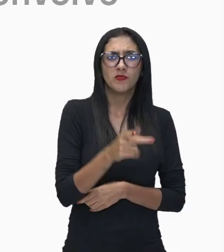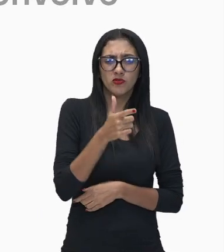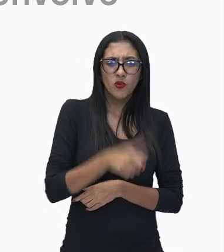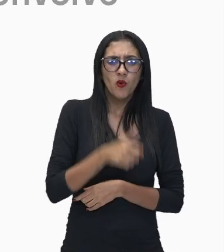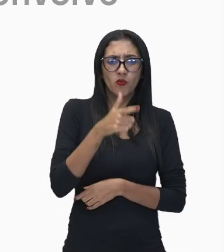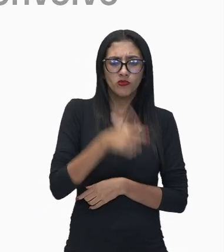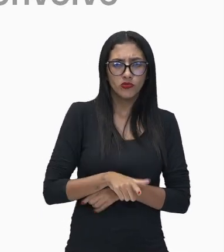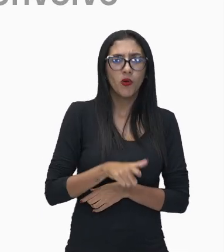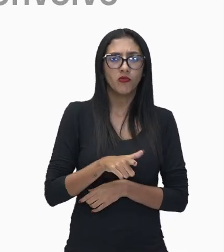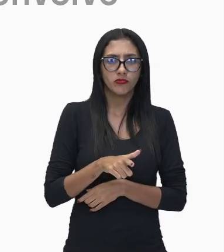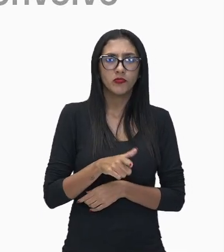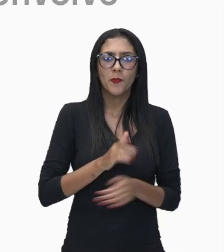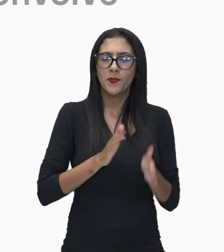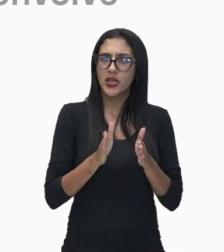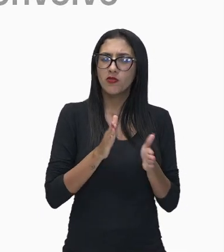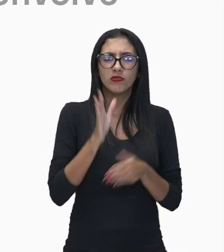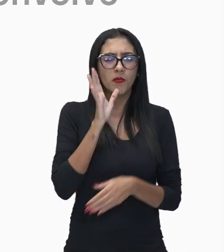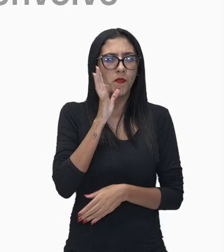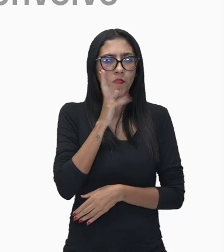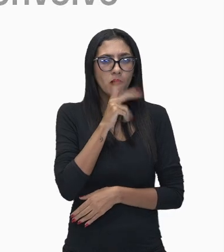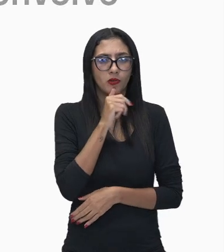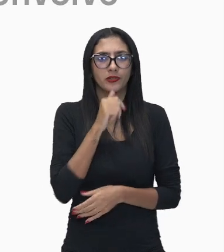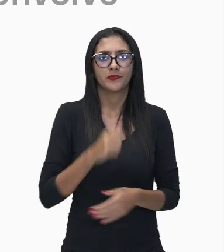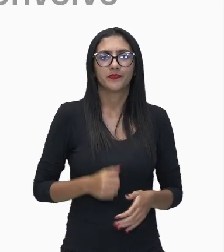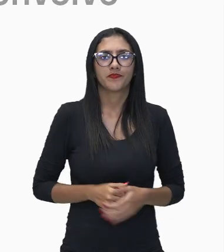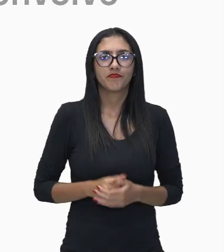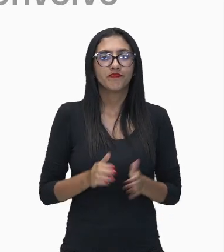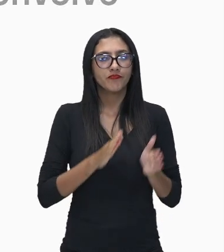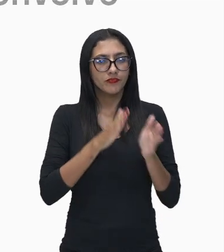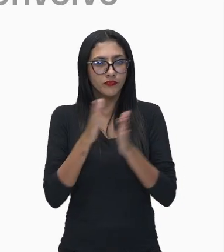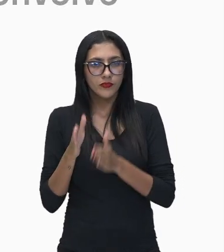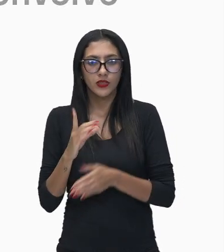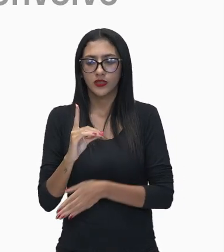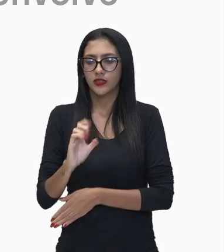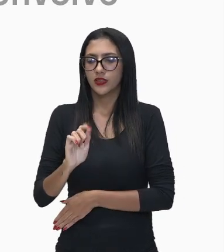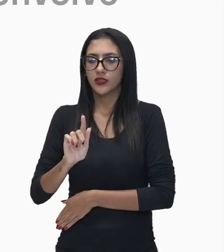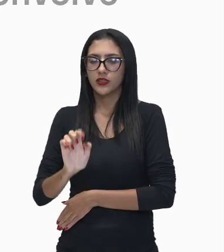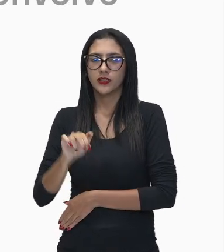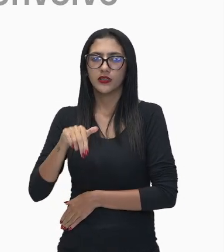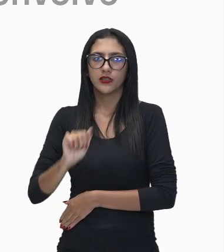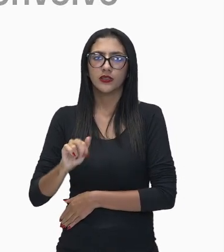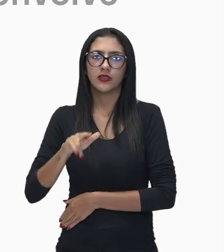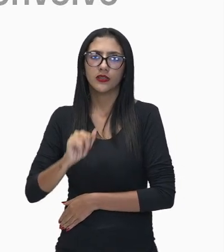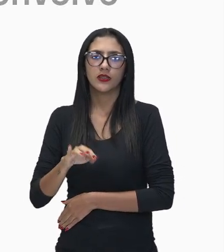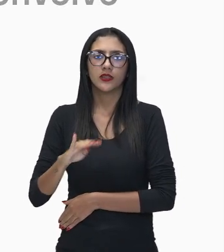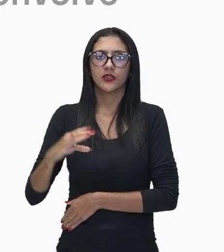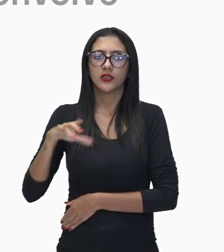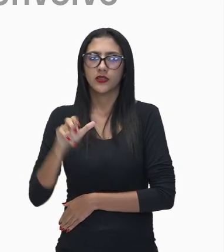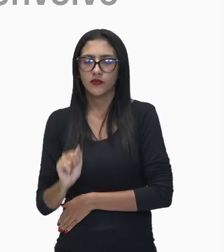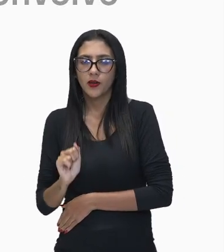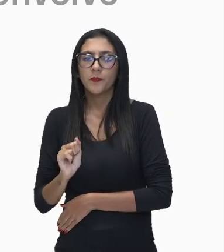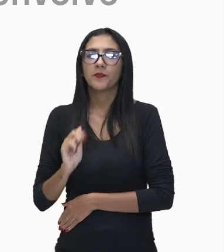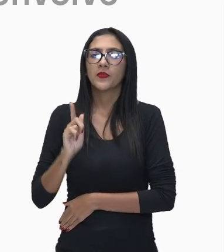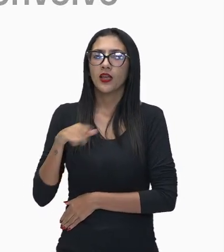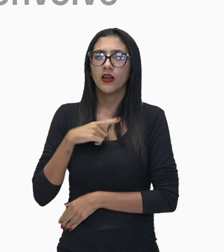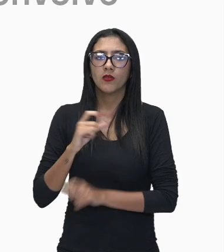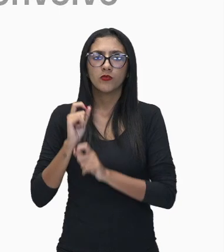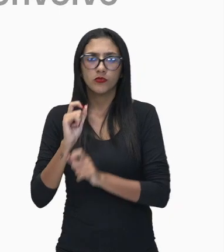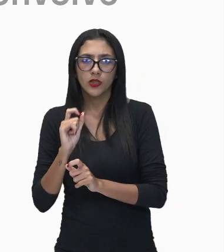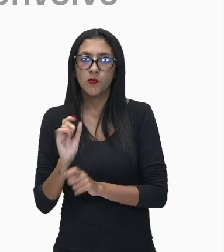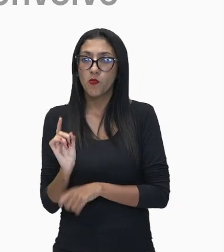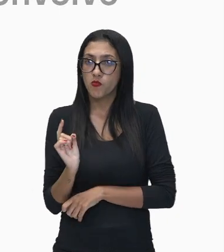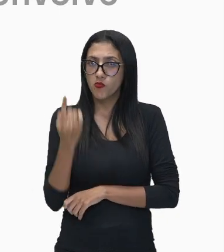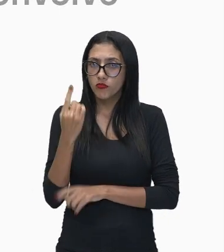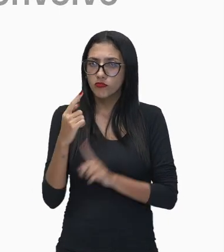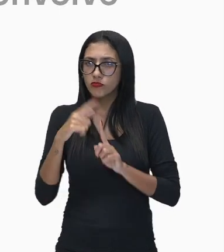durar por um longo período de tempo. Já a doença degenerativa, ela vai ser um tipo específico de doença